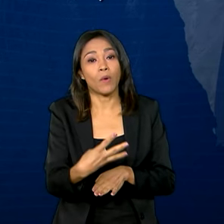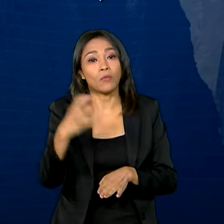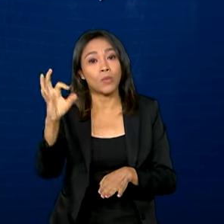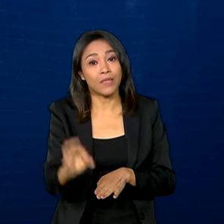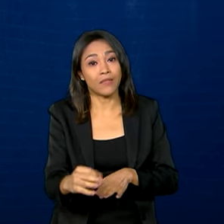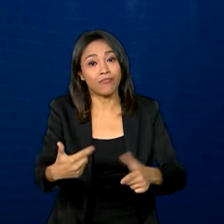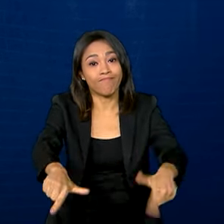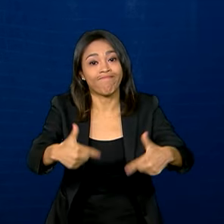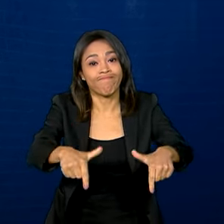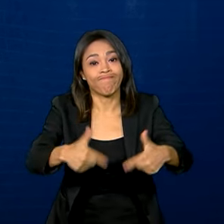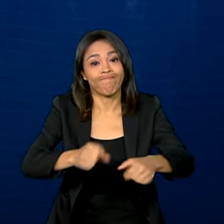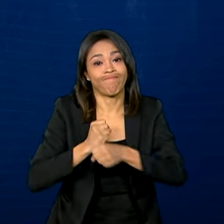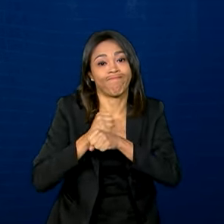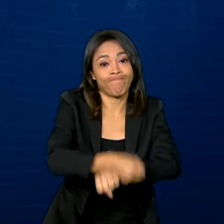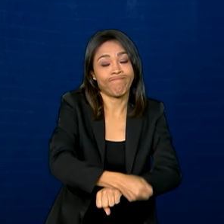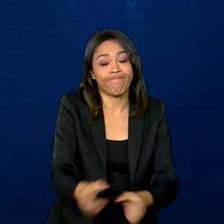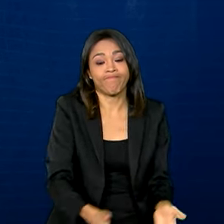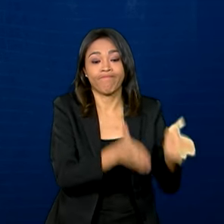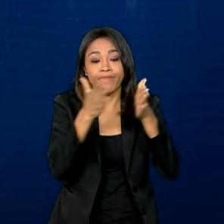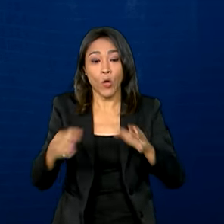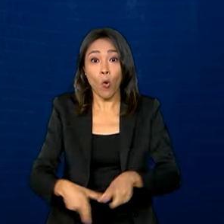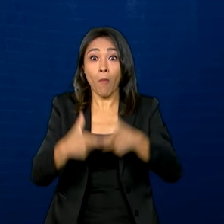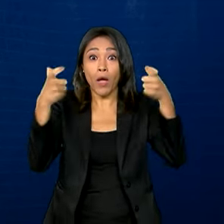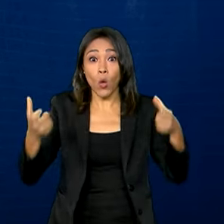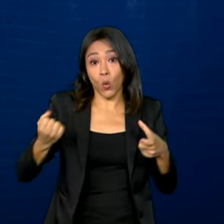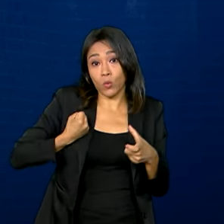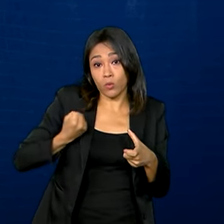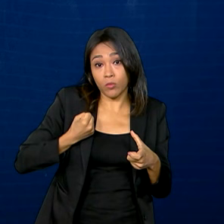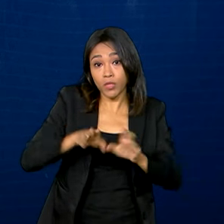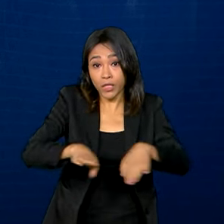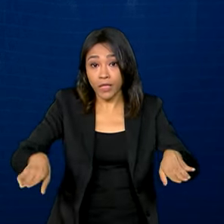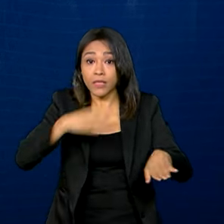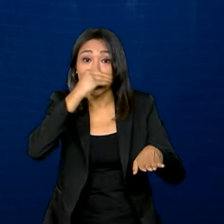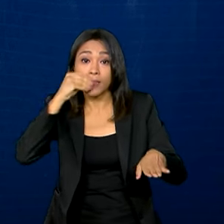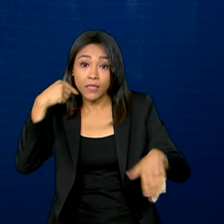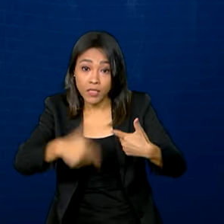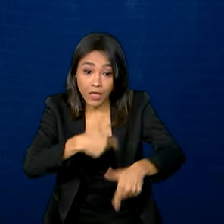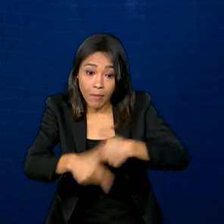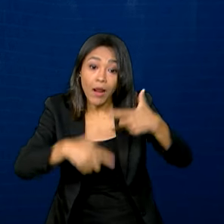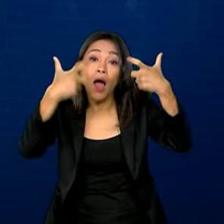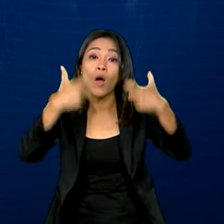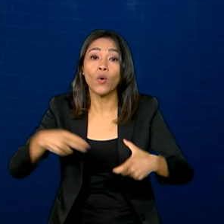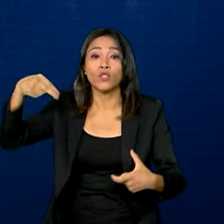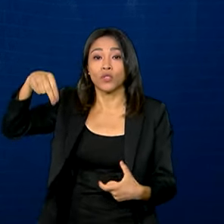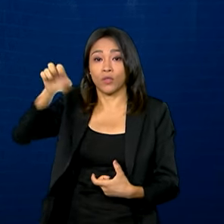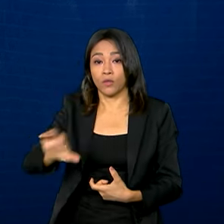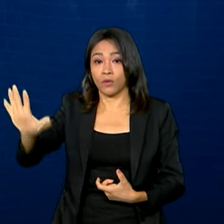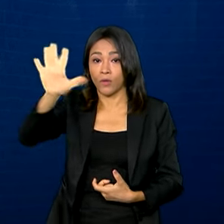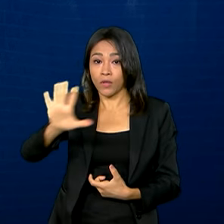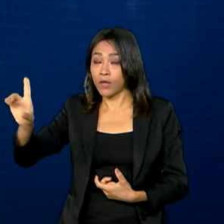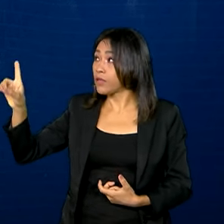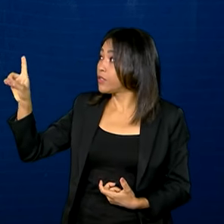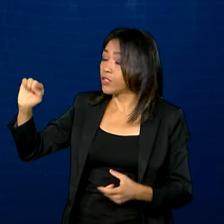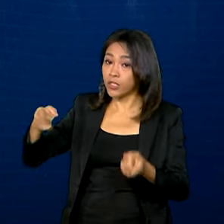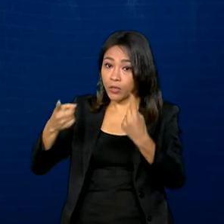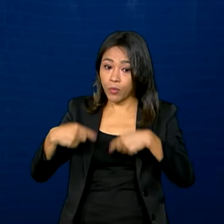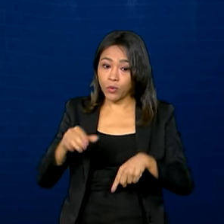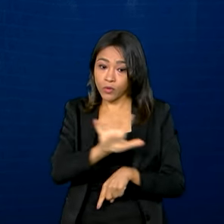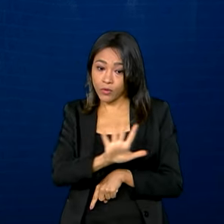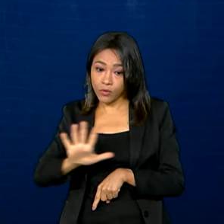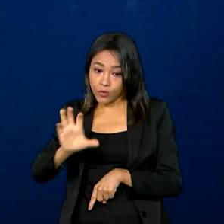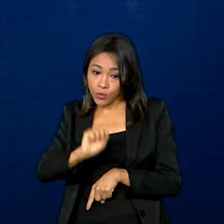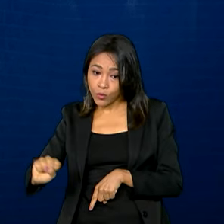88,4%. O maior número de crianças e adolescentes em situação de trabalho infantil estava no Nordeste, seguido do